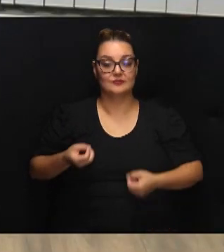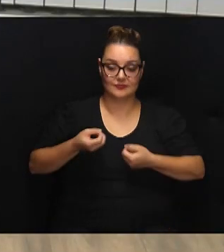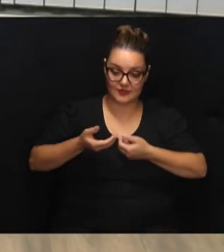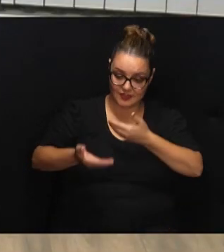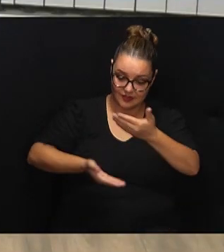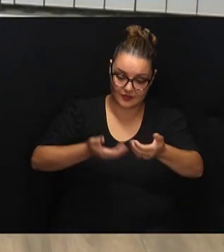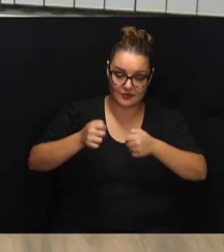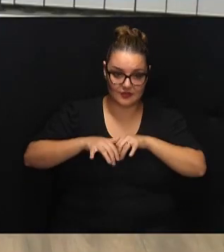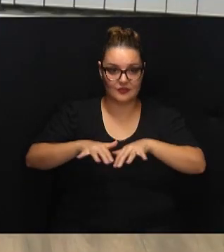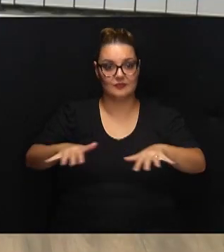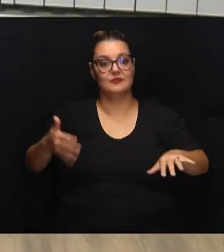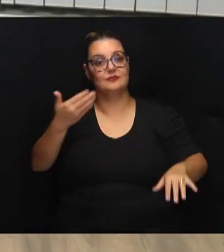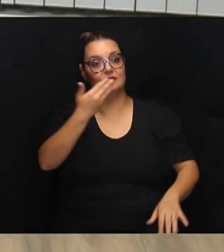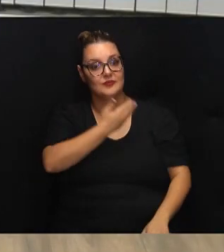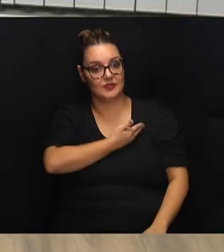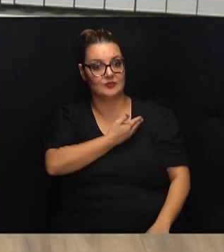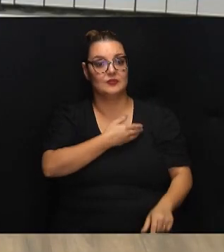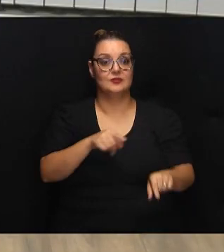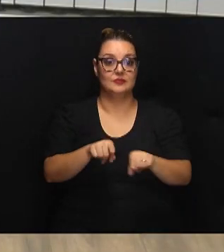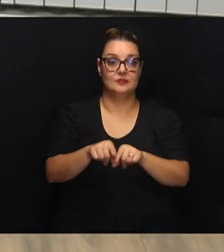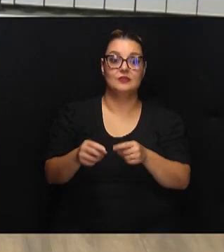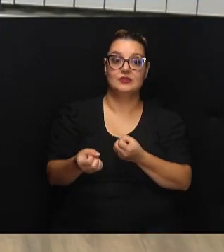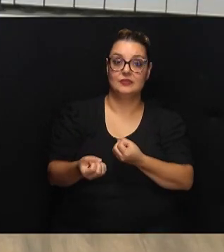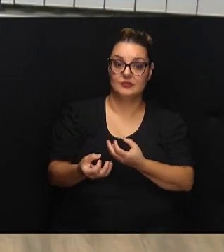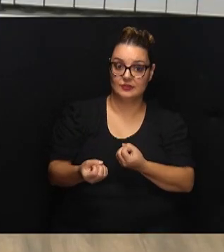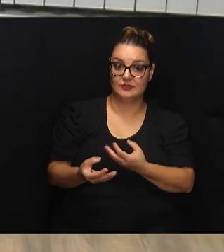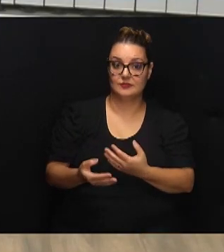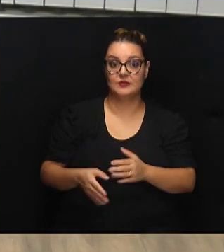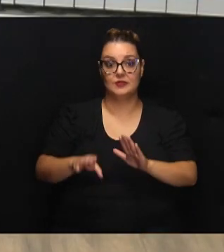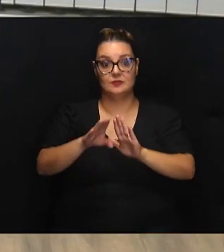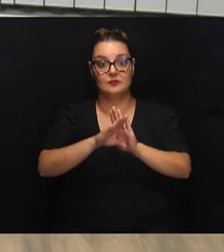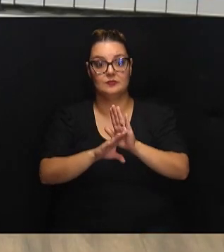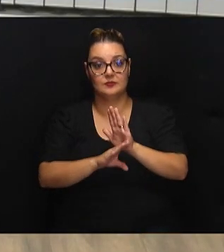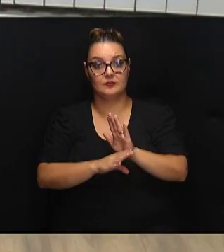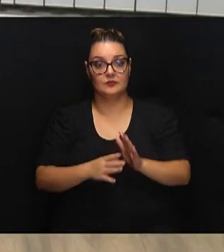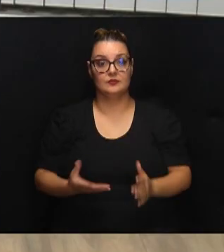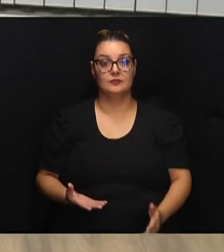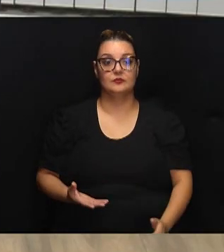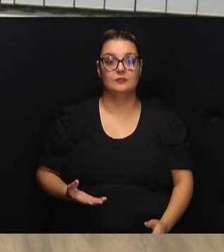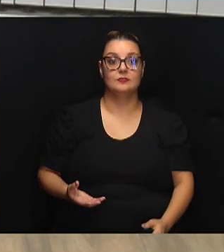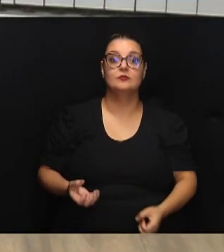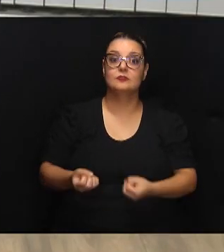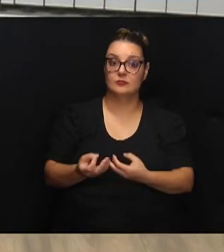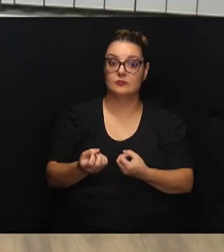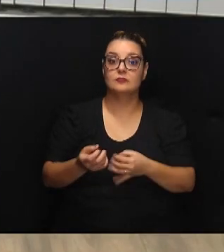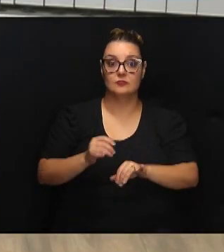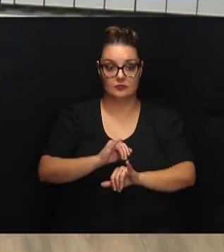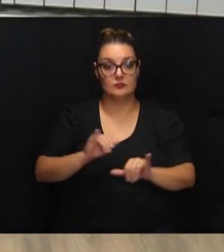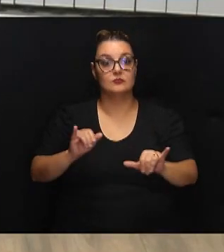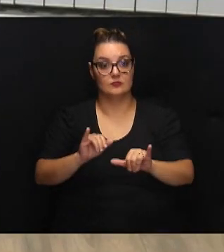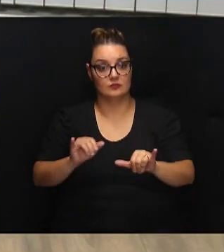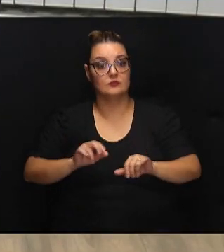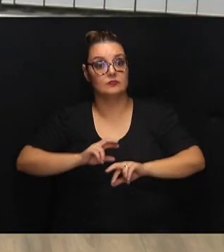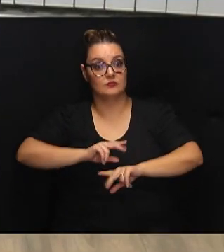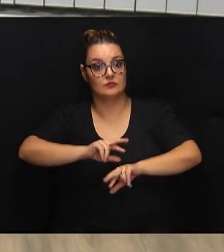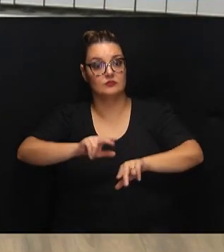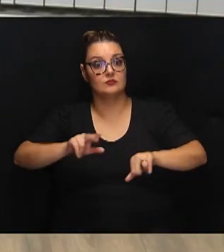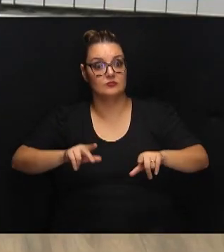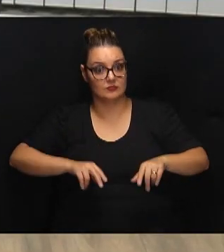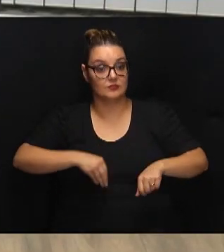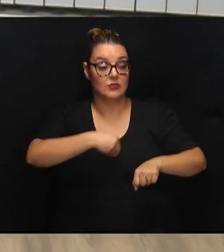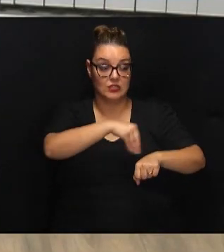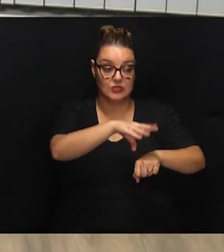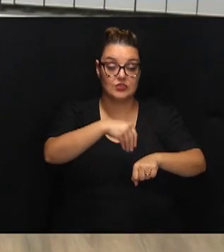também para os seus amigos essa informação, esse programa bem informativo, né? Cheio de